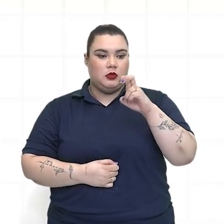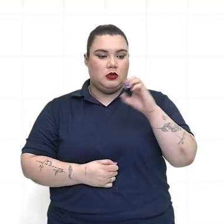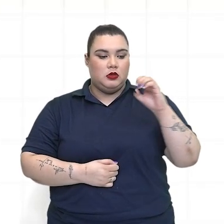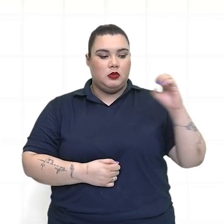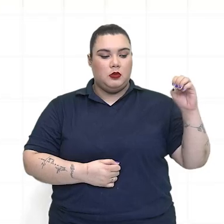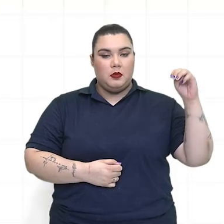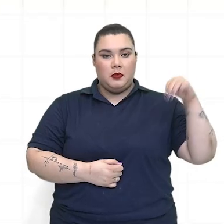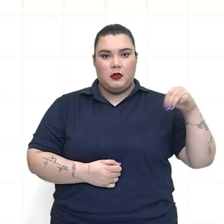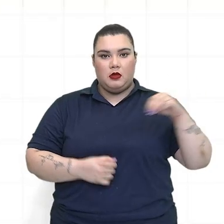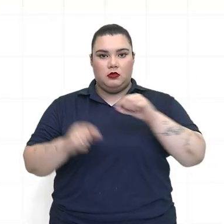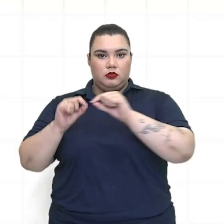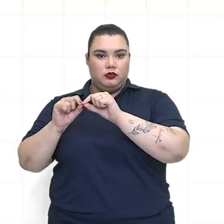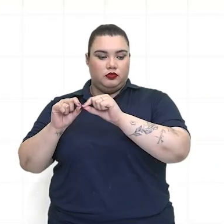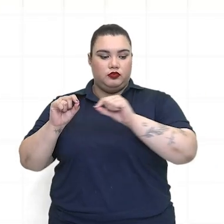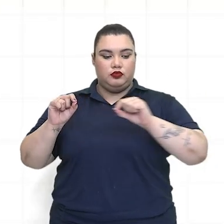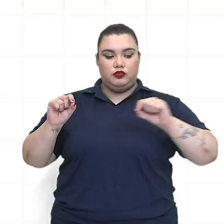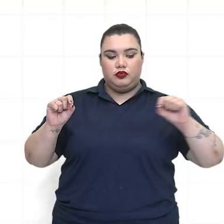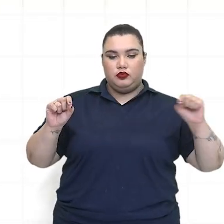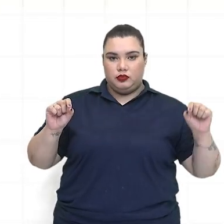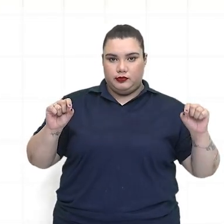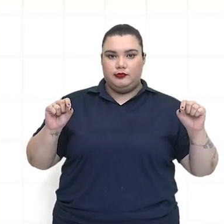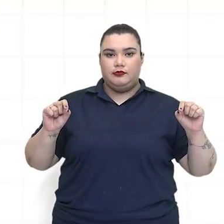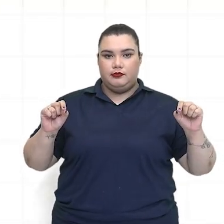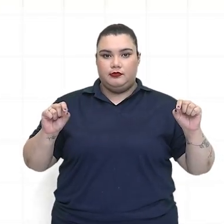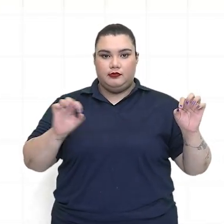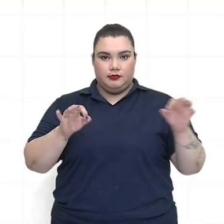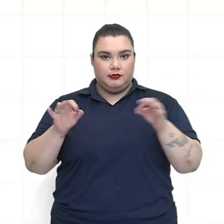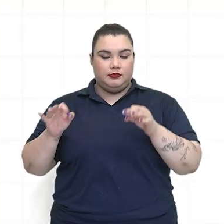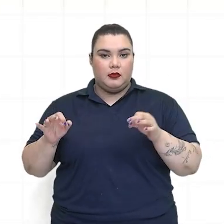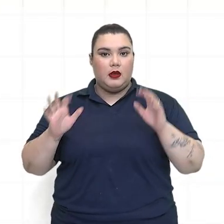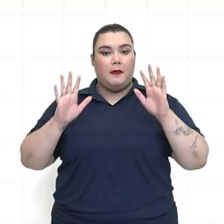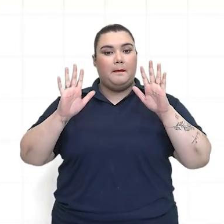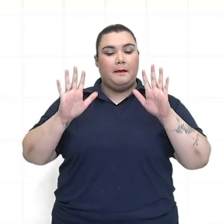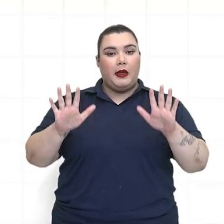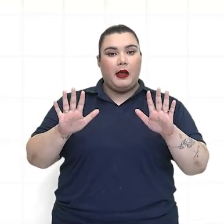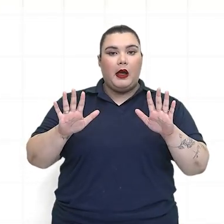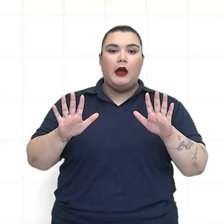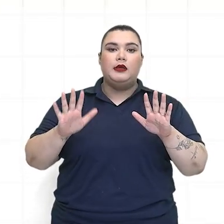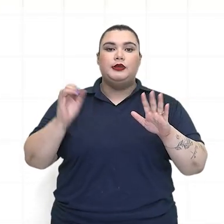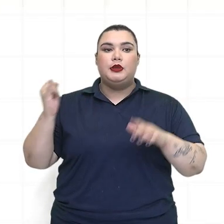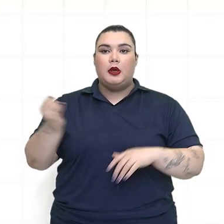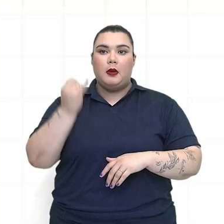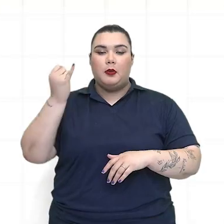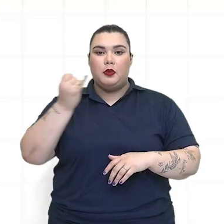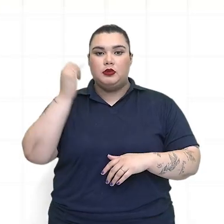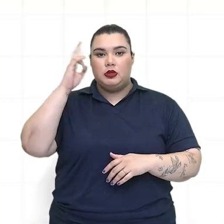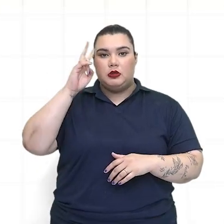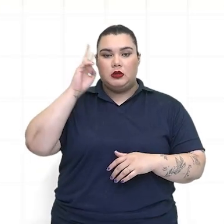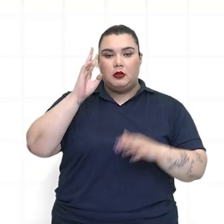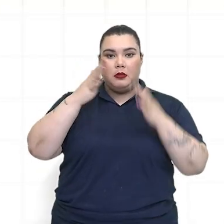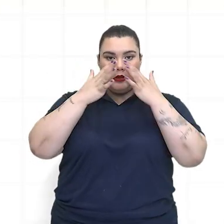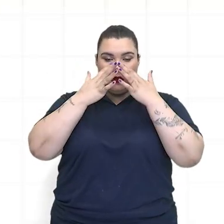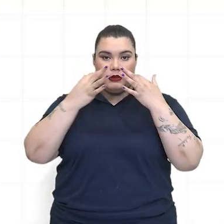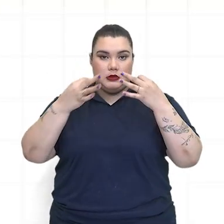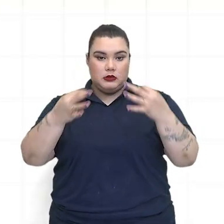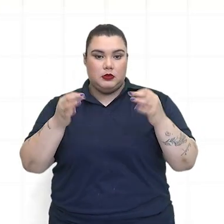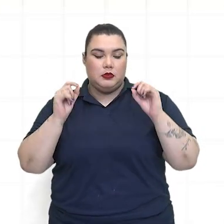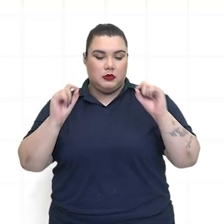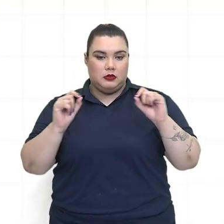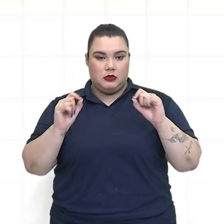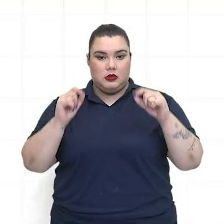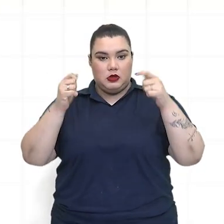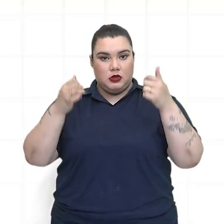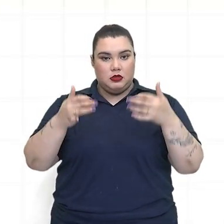2.500 metros de comprimento. Tá aqui. Agora, o que é importante nós lembrarmos? Que